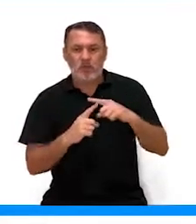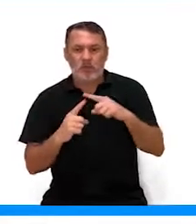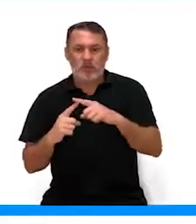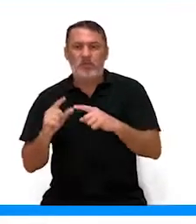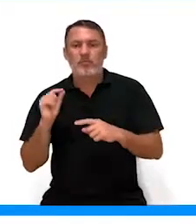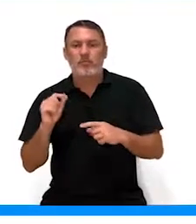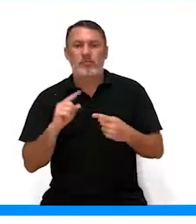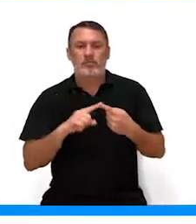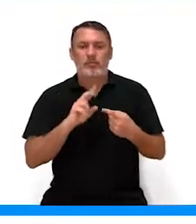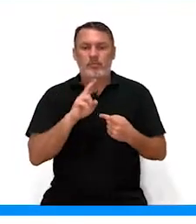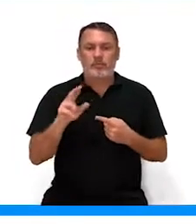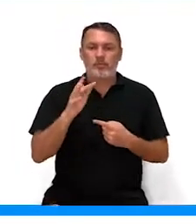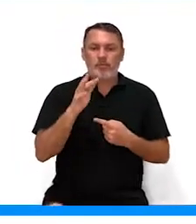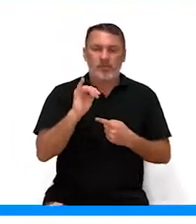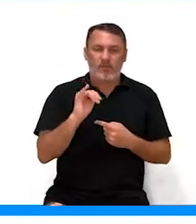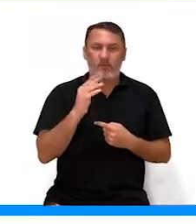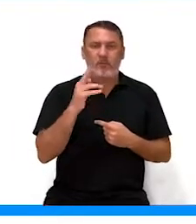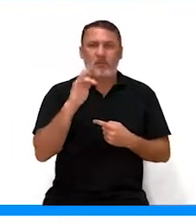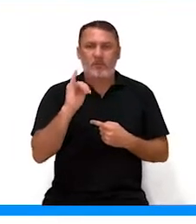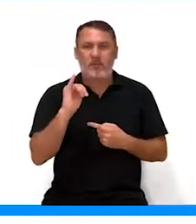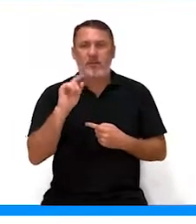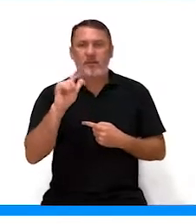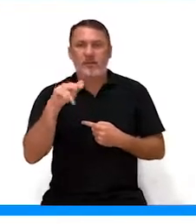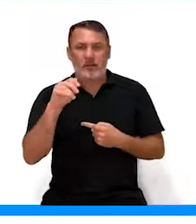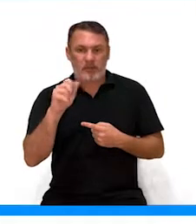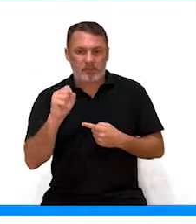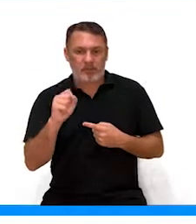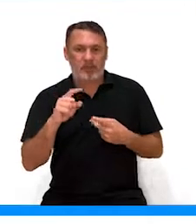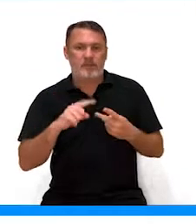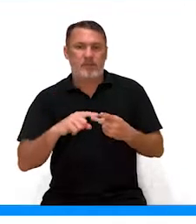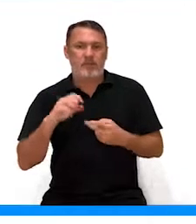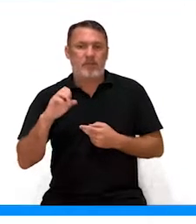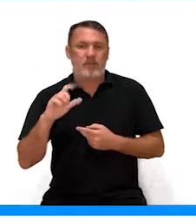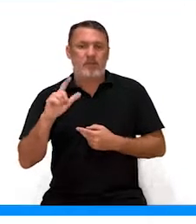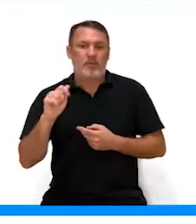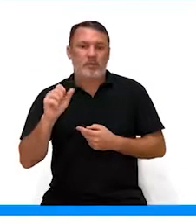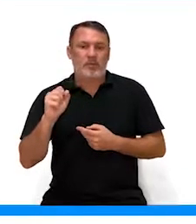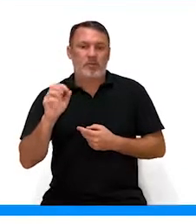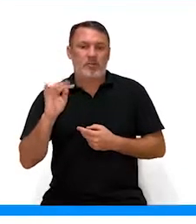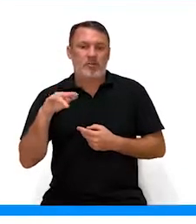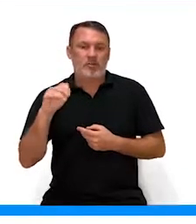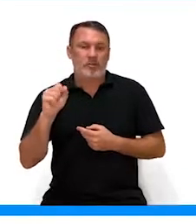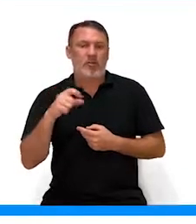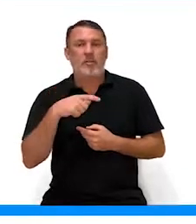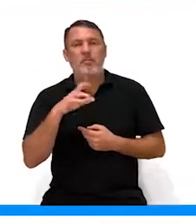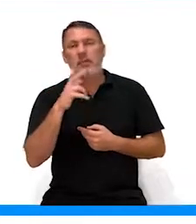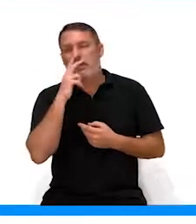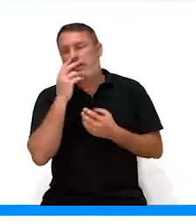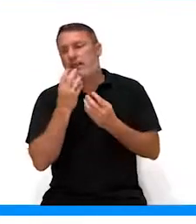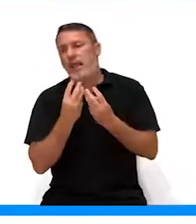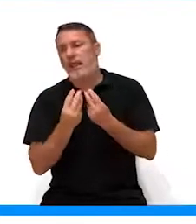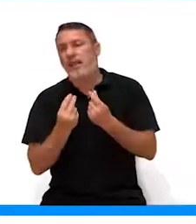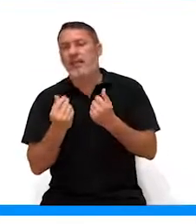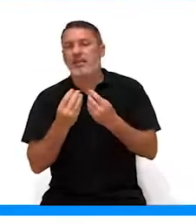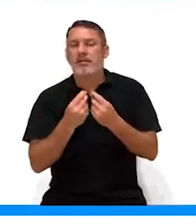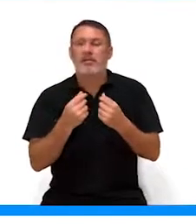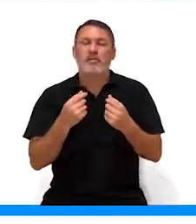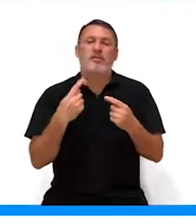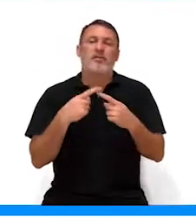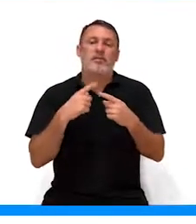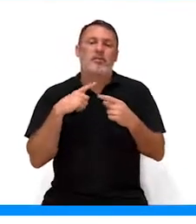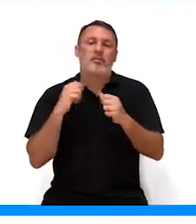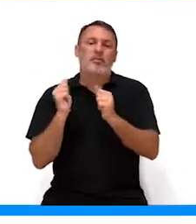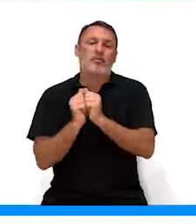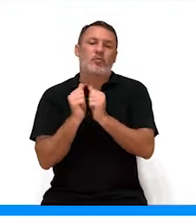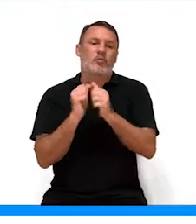principalmente por 2 tipos de proteínas, fibrilinas e elastinas. Elas são fibras mais delicadas do que o